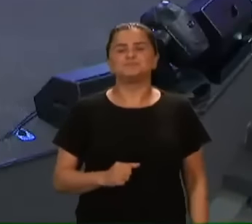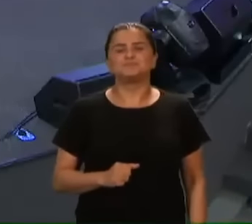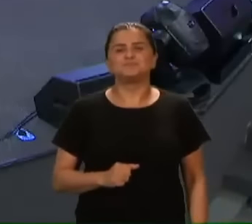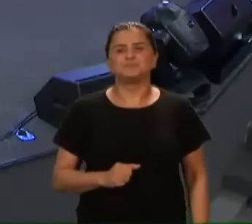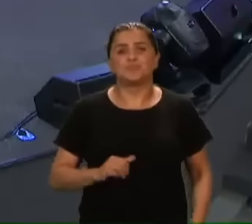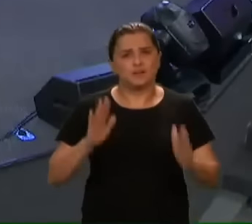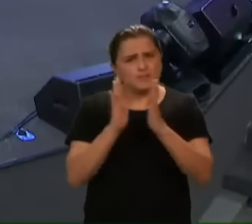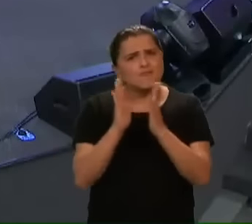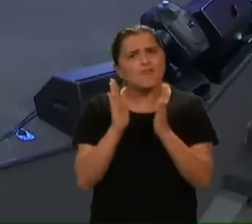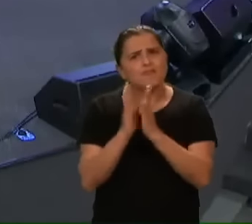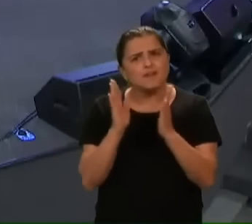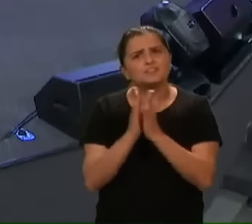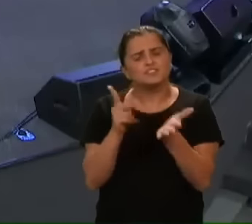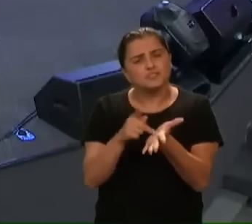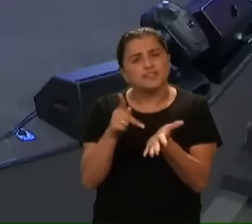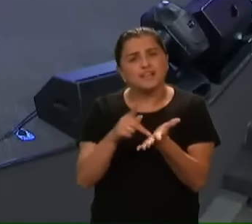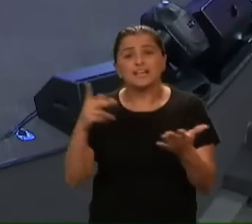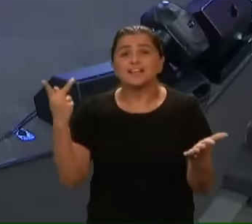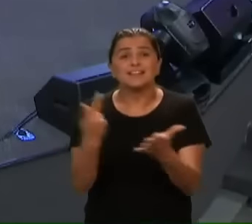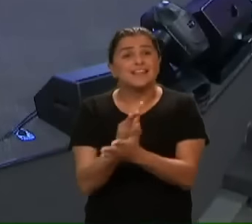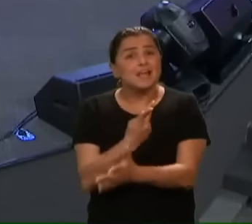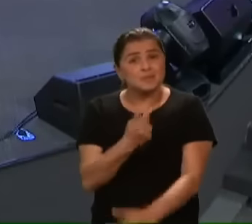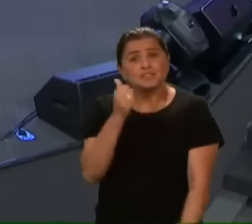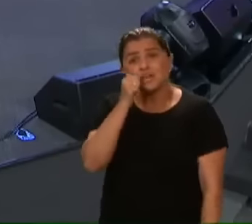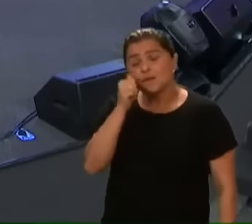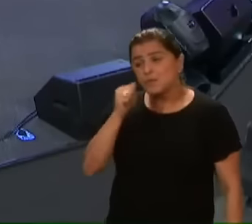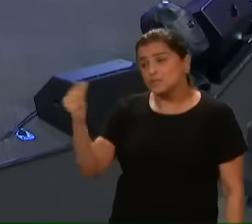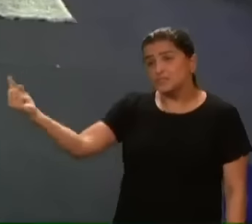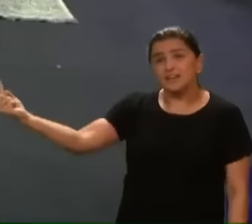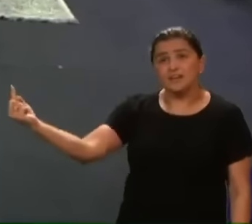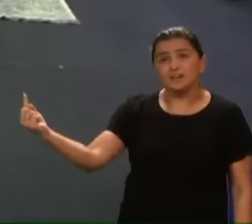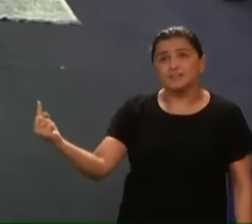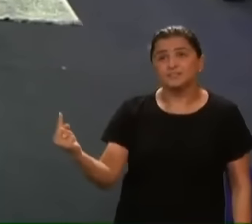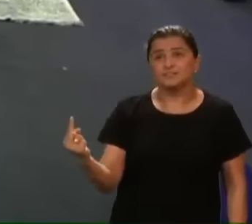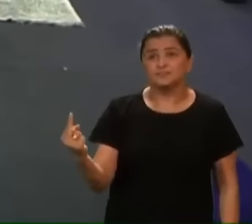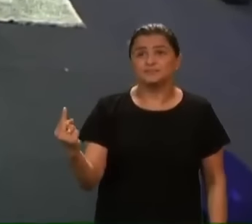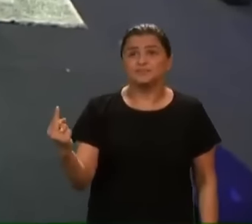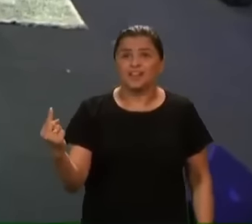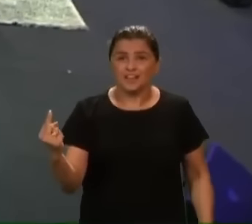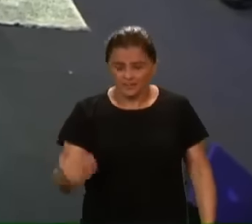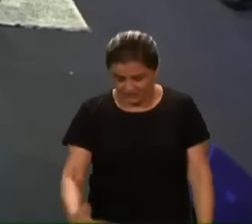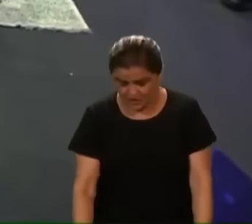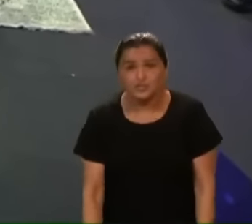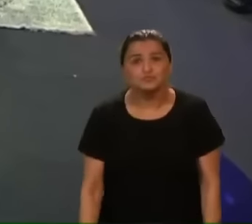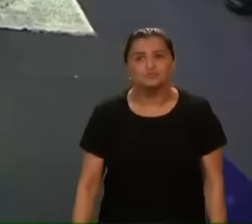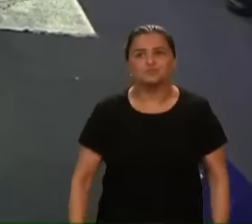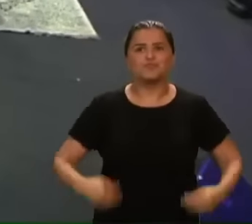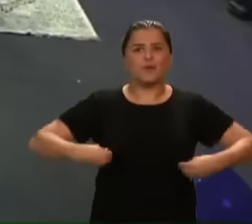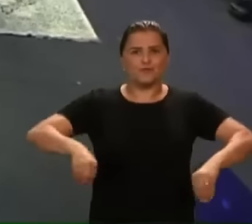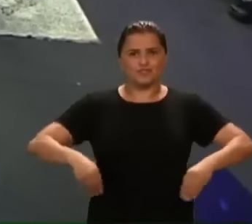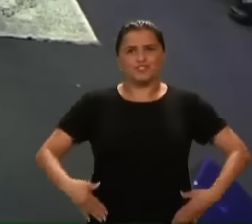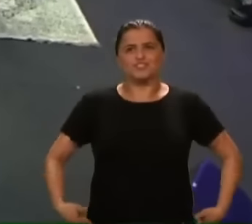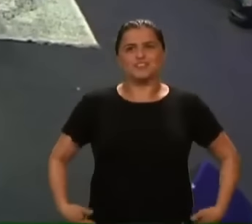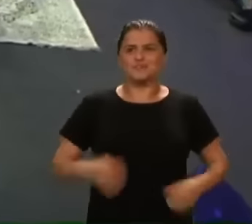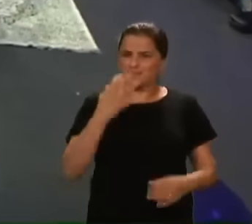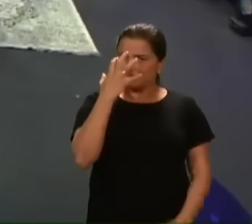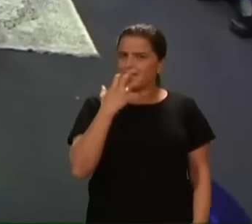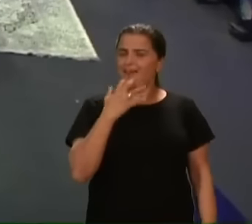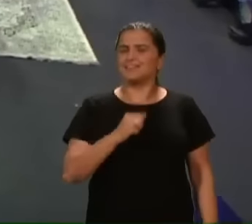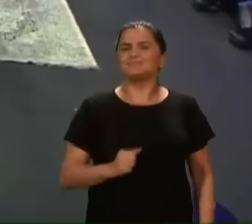Tava orando, irmã. Irmão, de repente a irmã veio, a moça veio, né, com a vestida assim no joelho. Falei, melhorou.